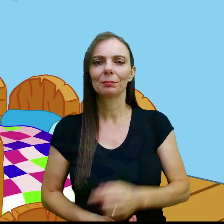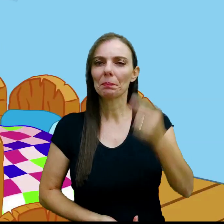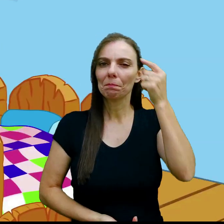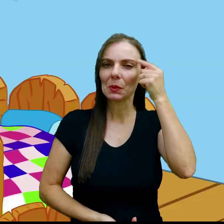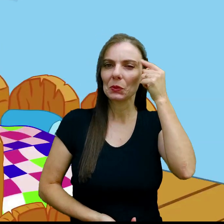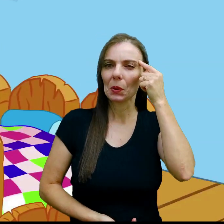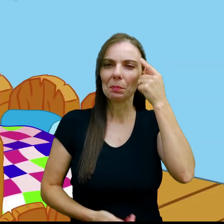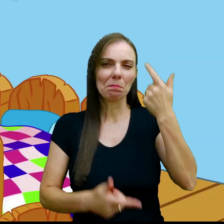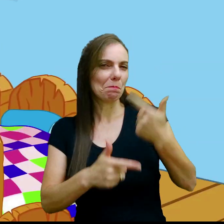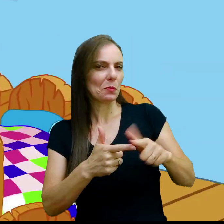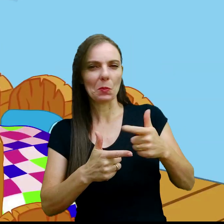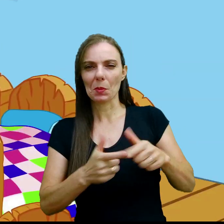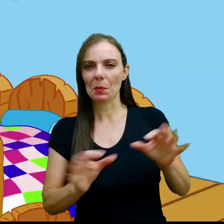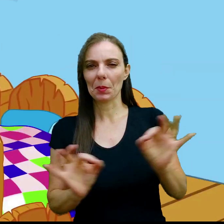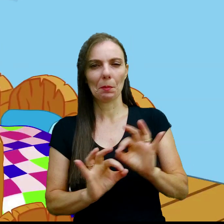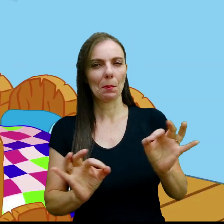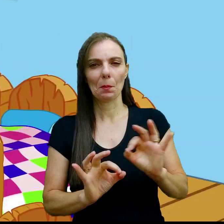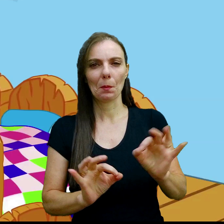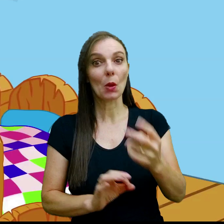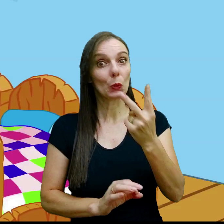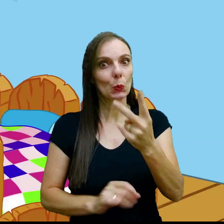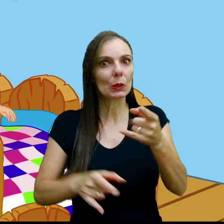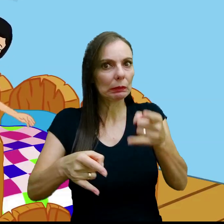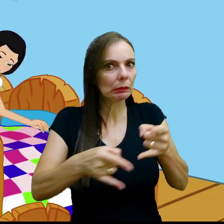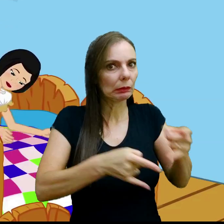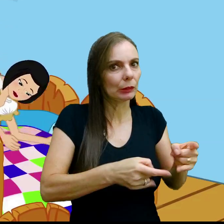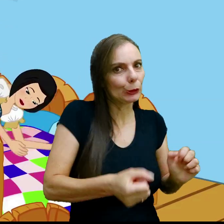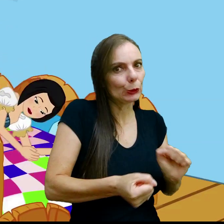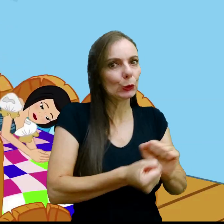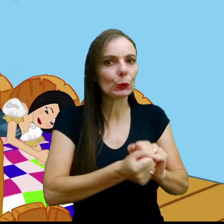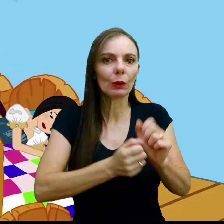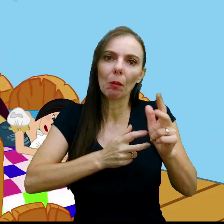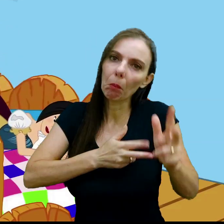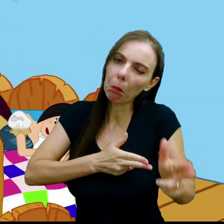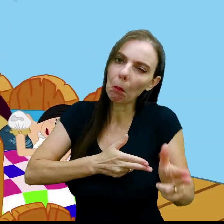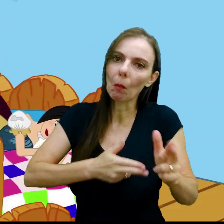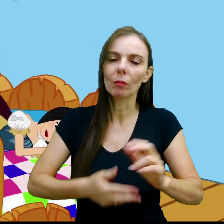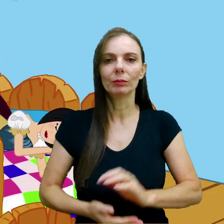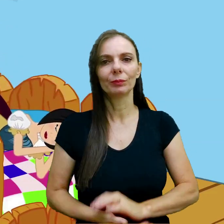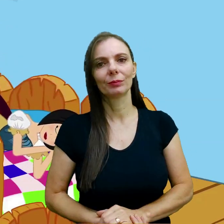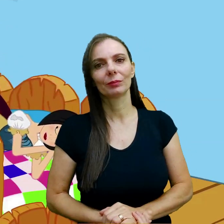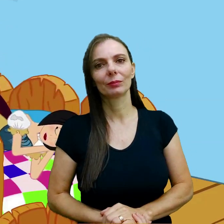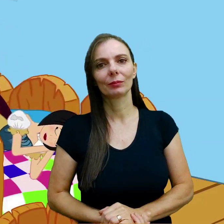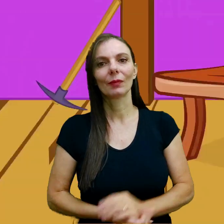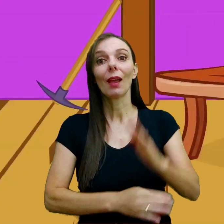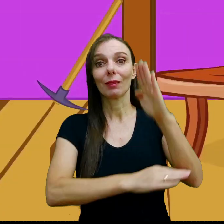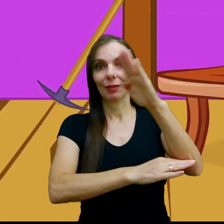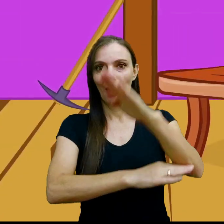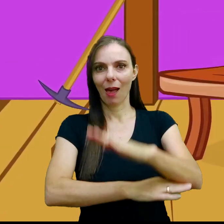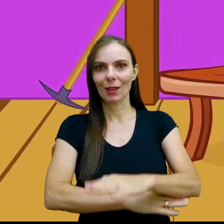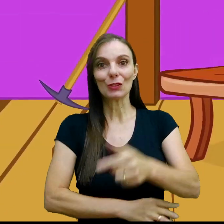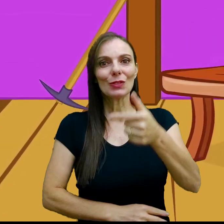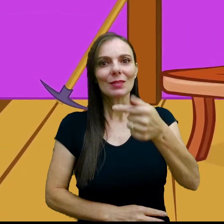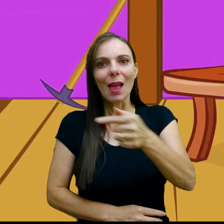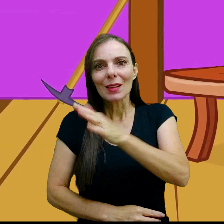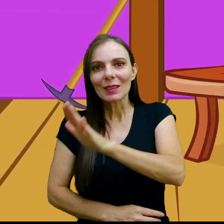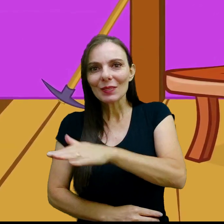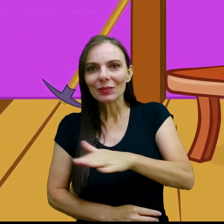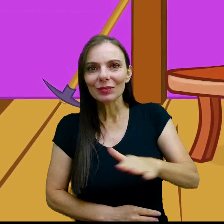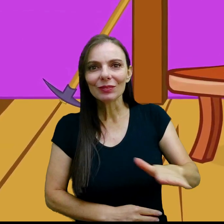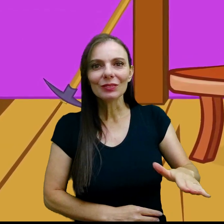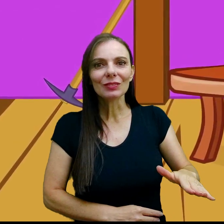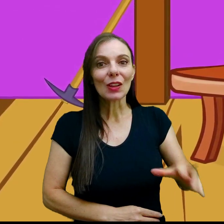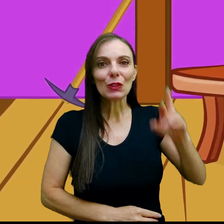Ela acreditava que não teria problema em pegar duas camas e juntá-las para dormir. À tarde,